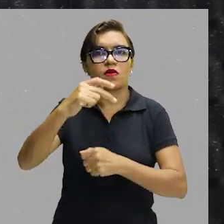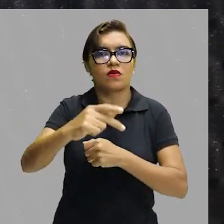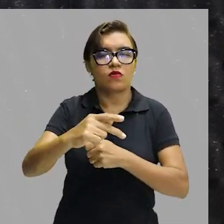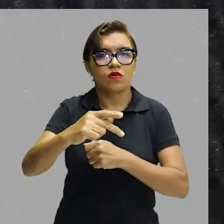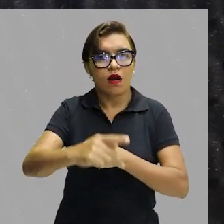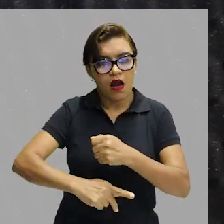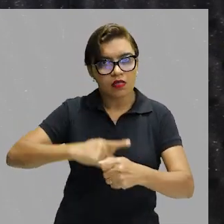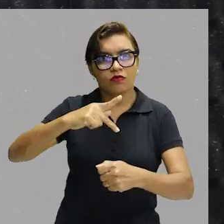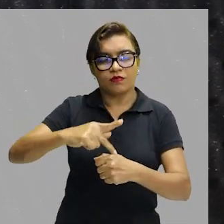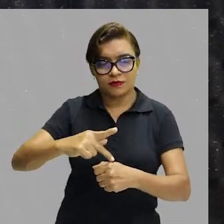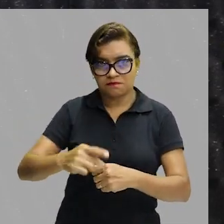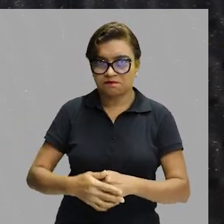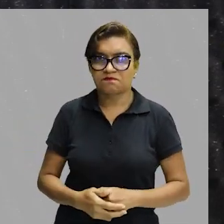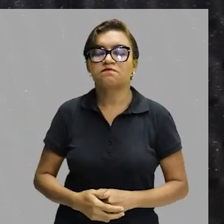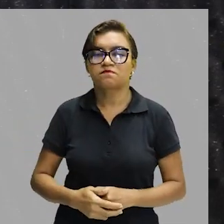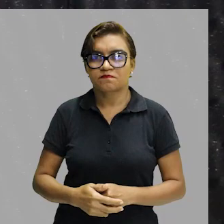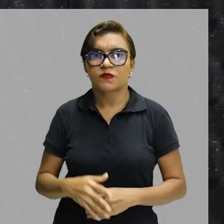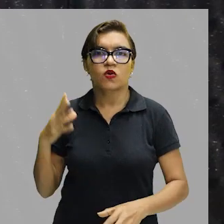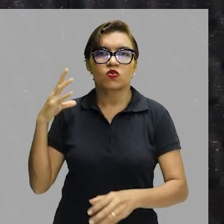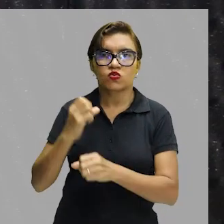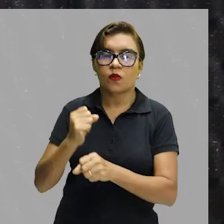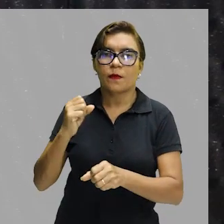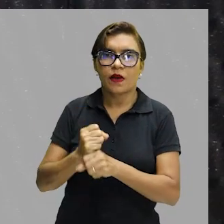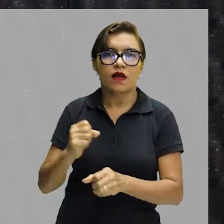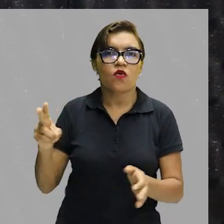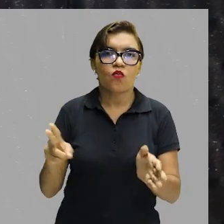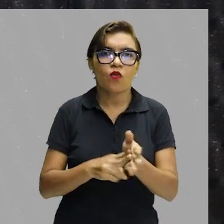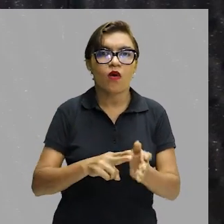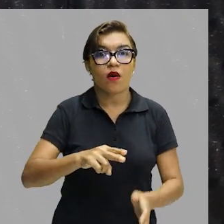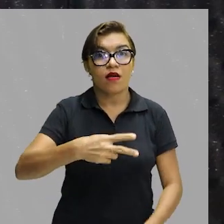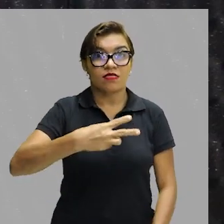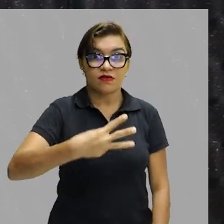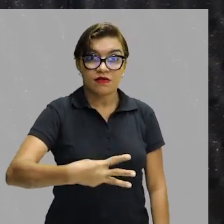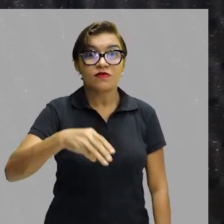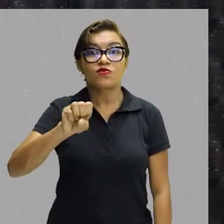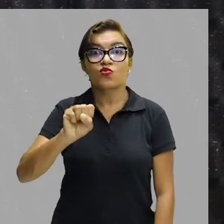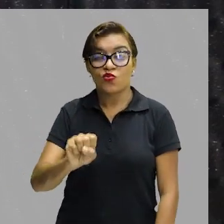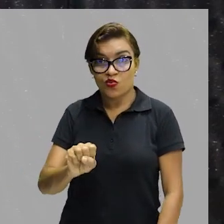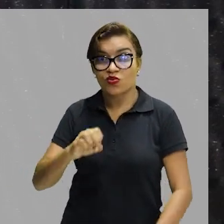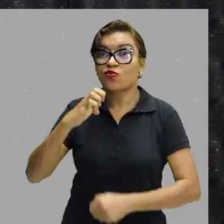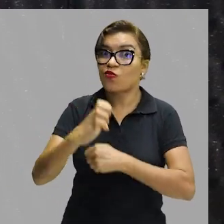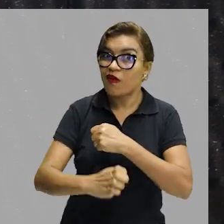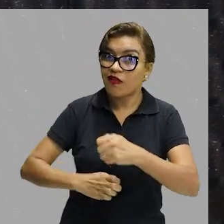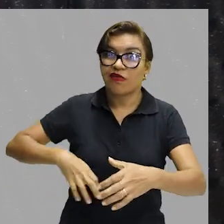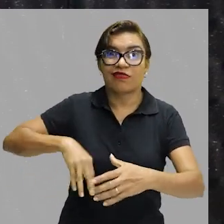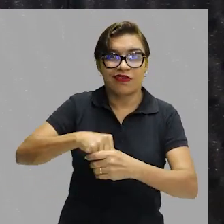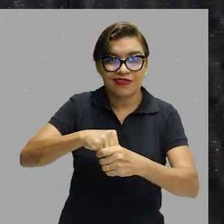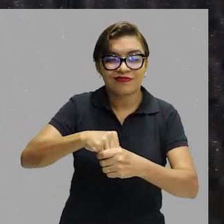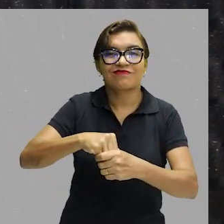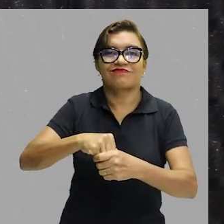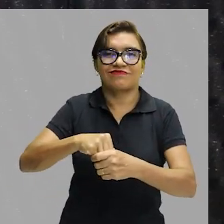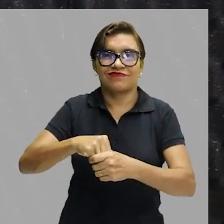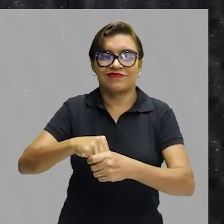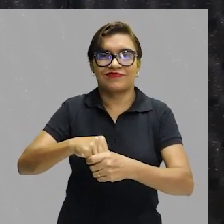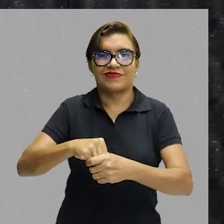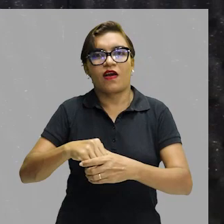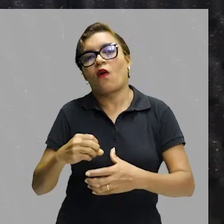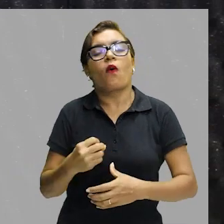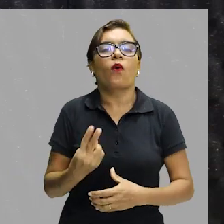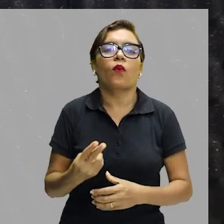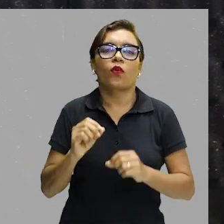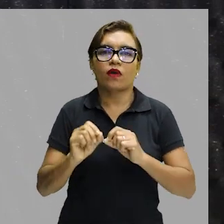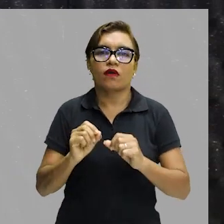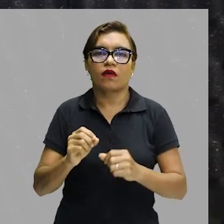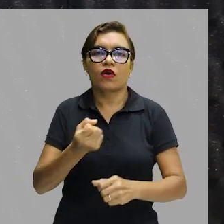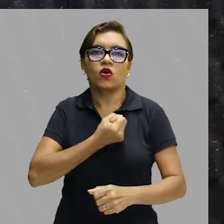os expoentes, vai dar 38. Então, quer dizer que eu tenho 38 elétrons, ou seja, turma,